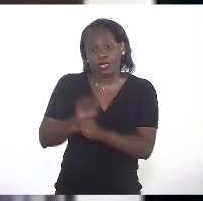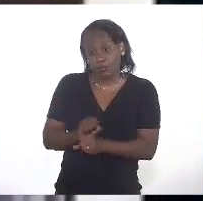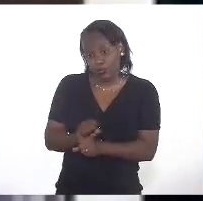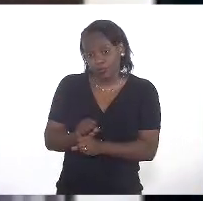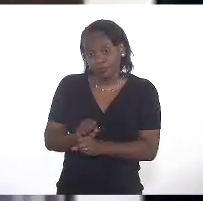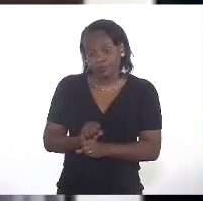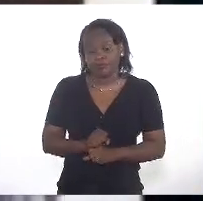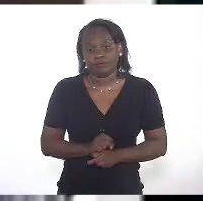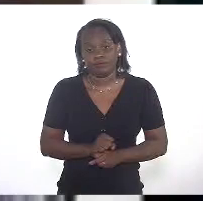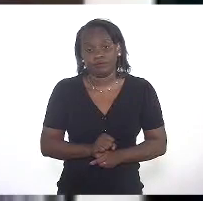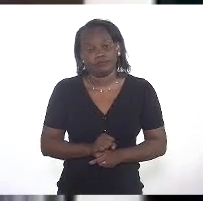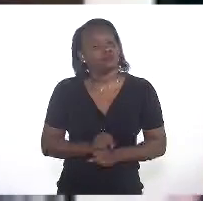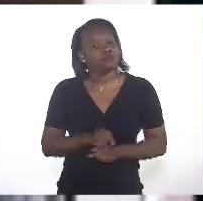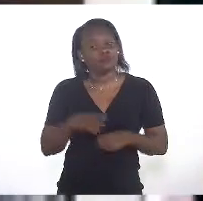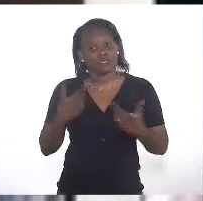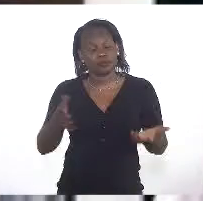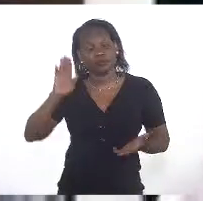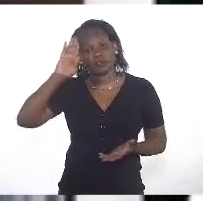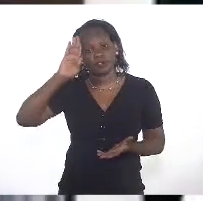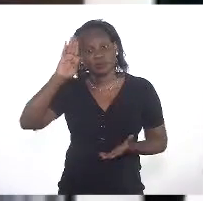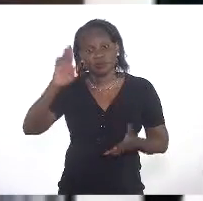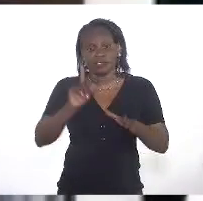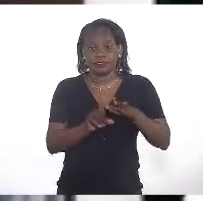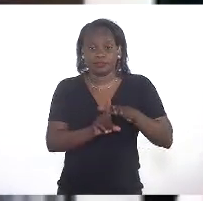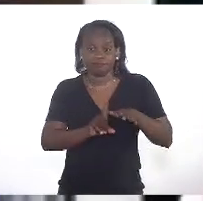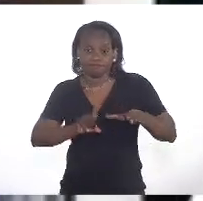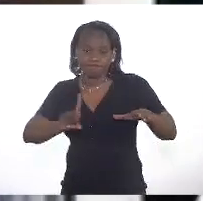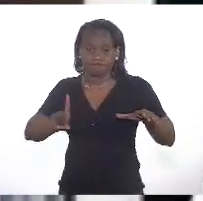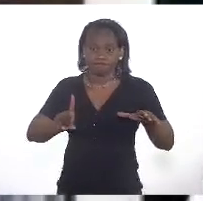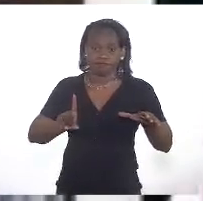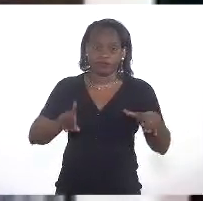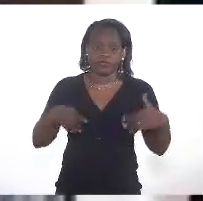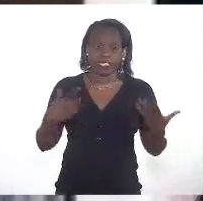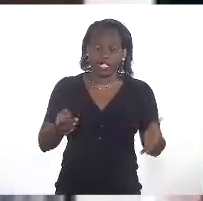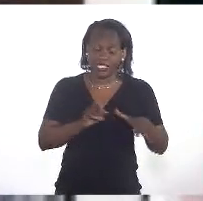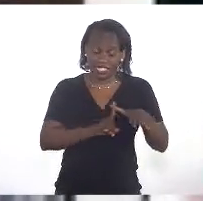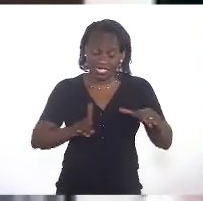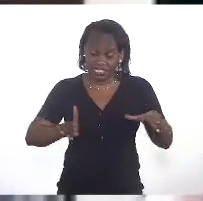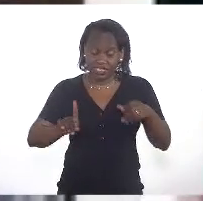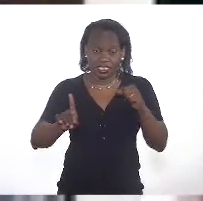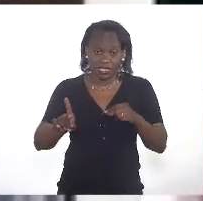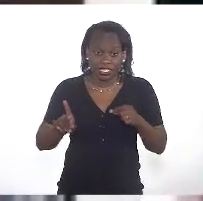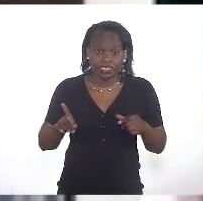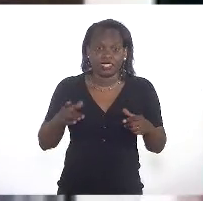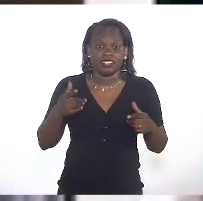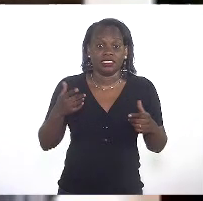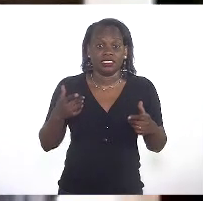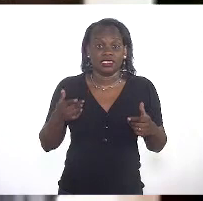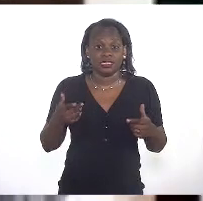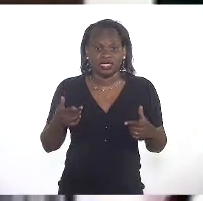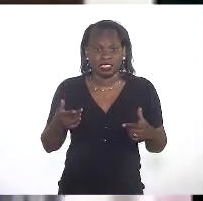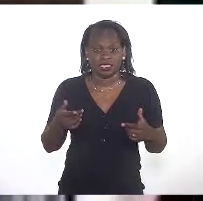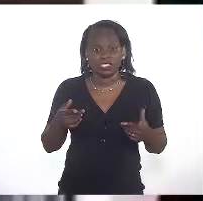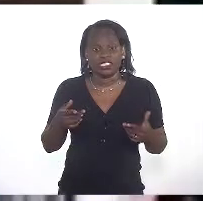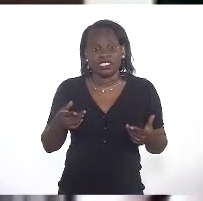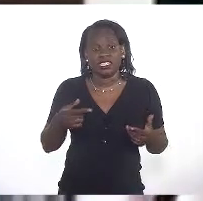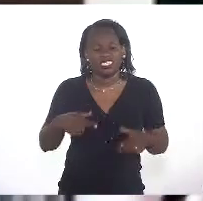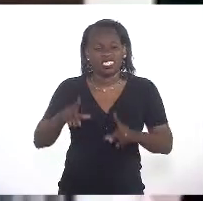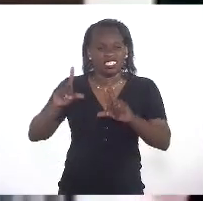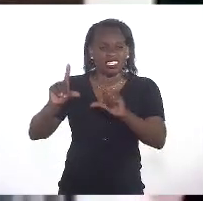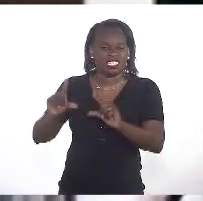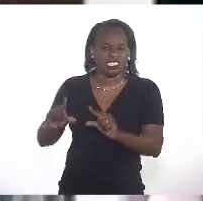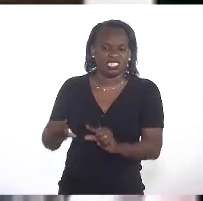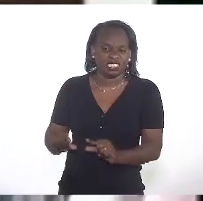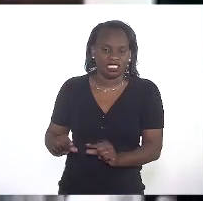acontecer. Quer dizer, prevaleceu o isolamento. E esse isolamento tem sido